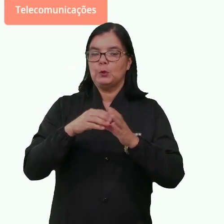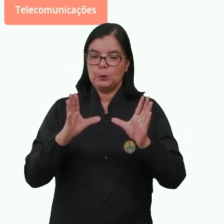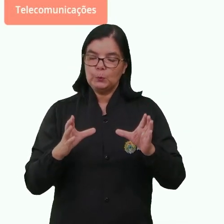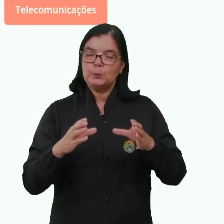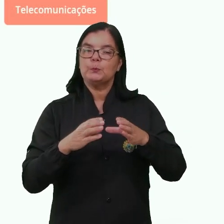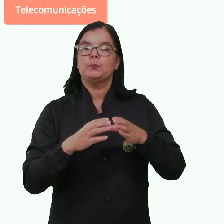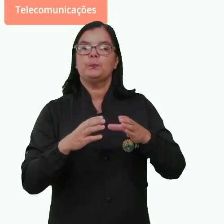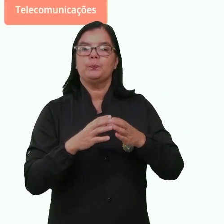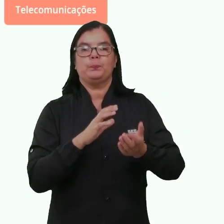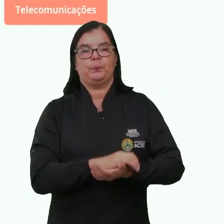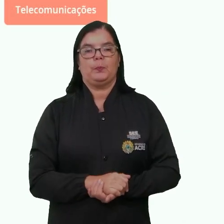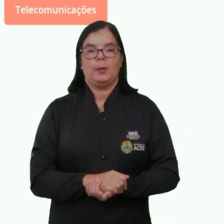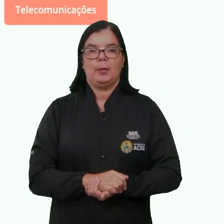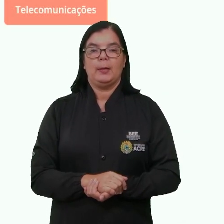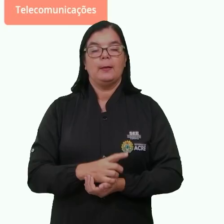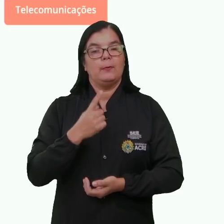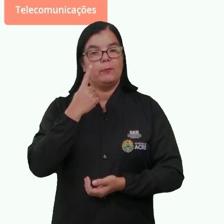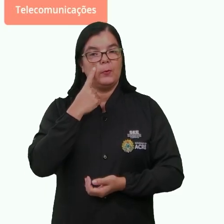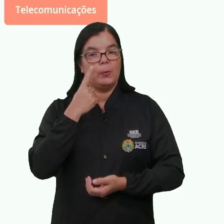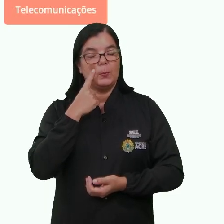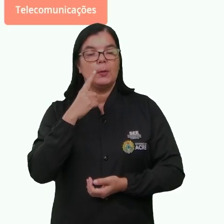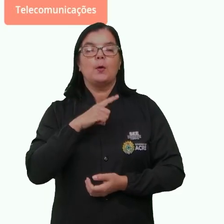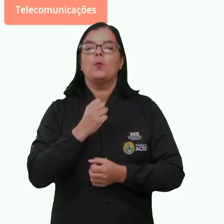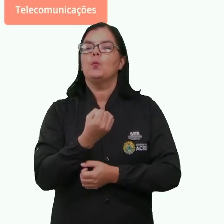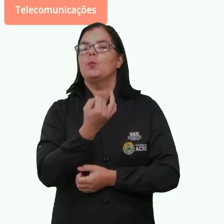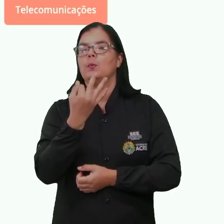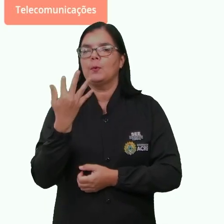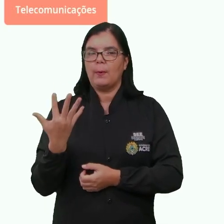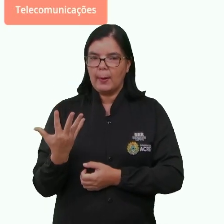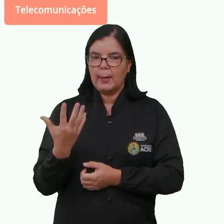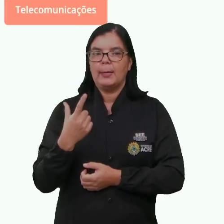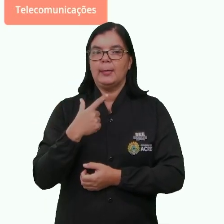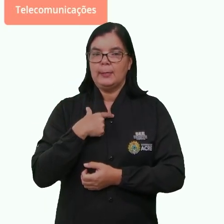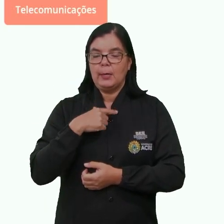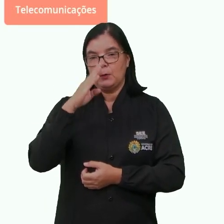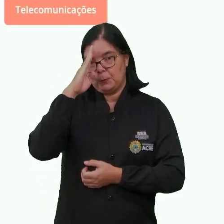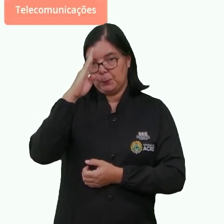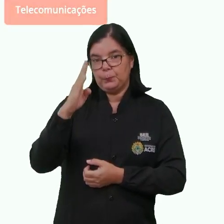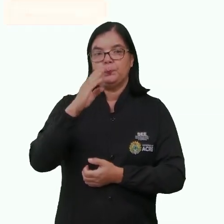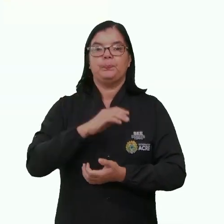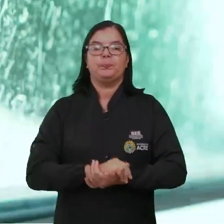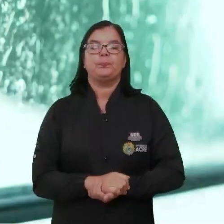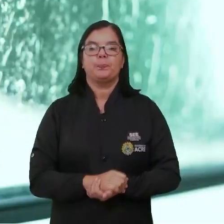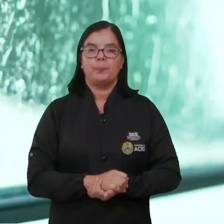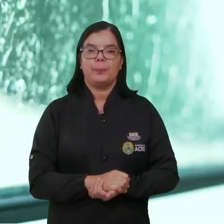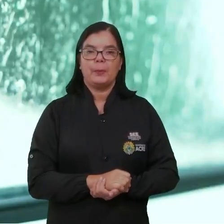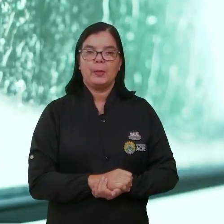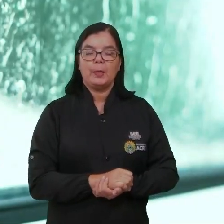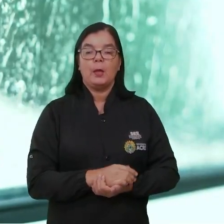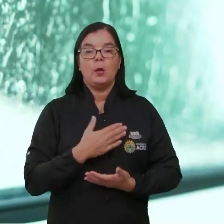dos cerâmicos. Então, vamos ver aqui, né, quais são eles, quais são os principais, né, gente?